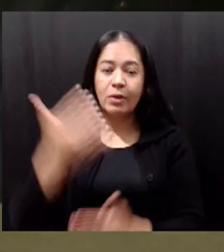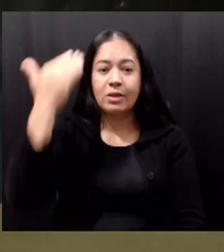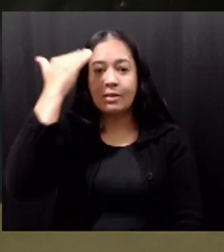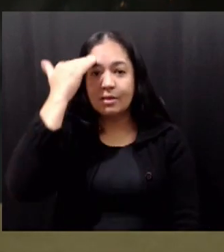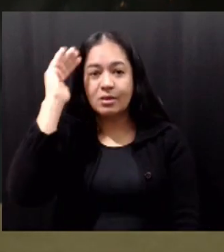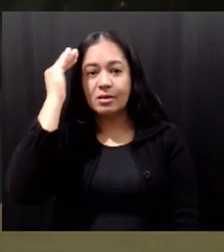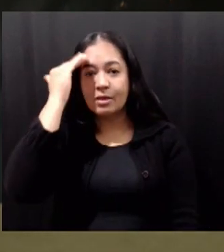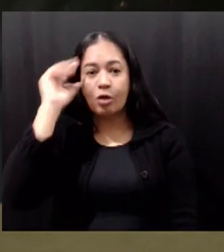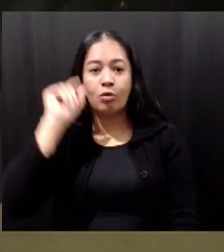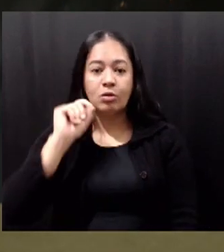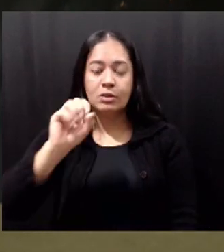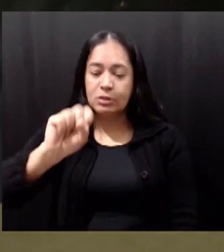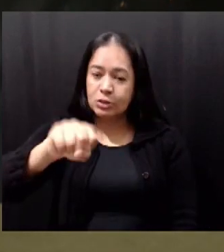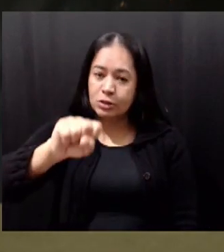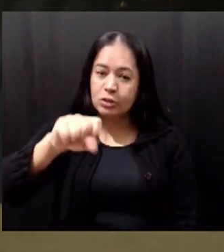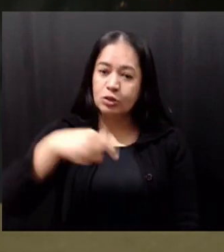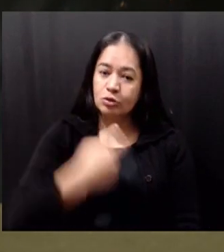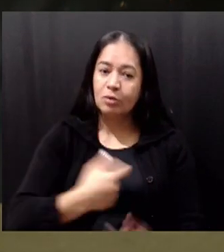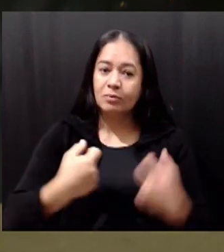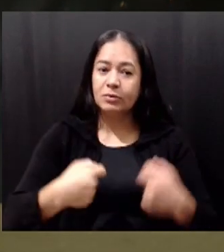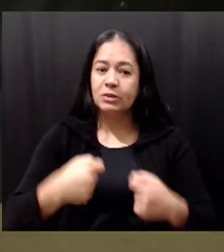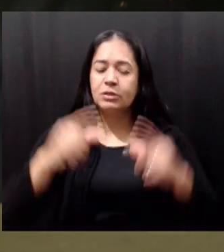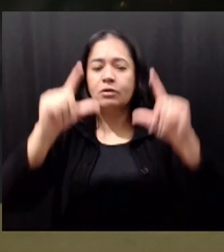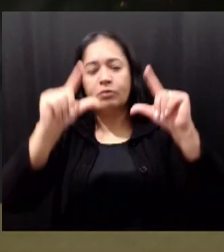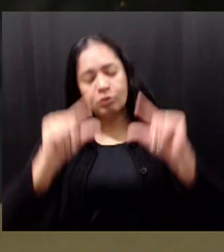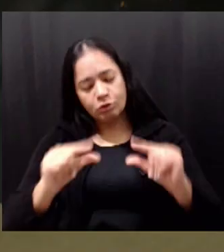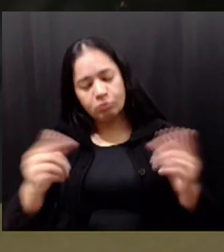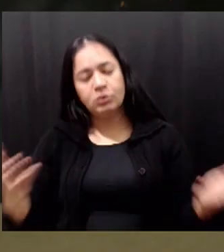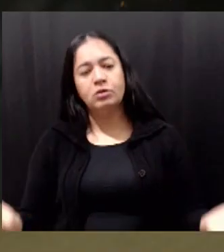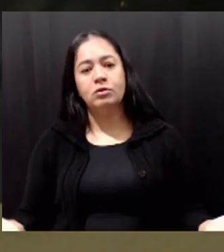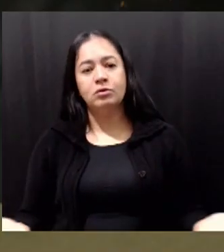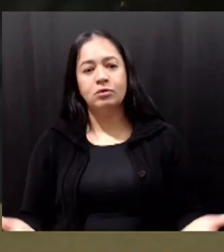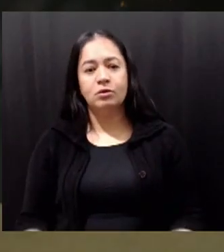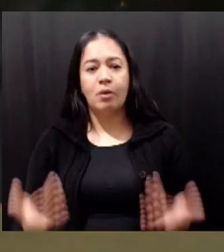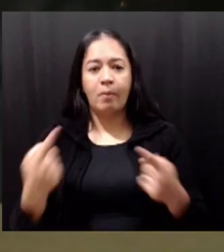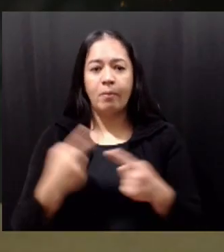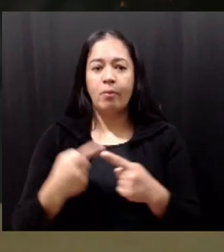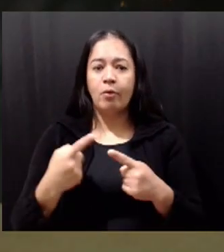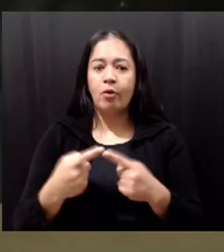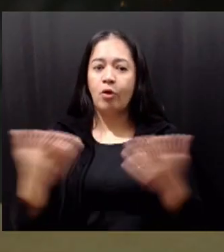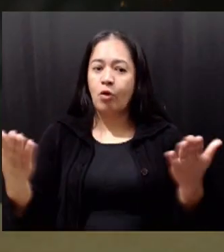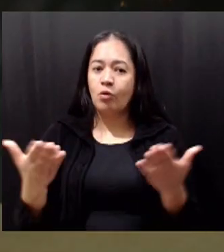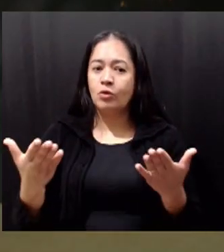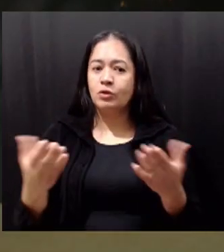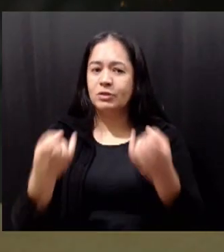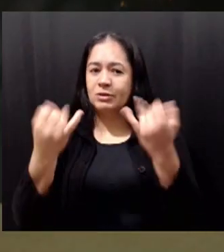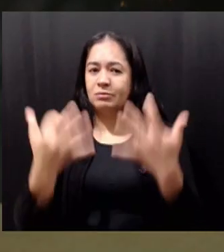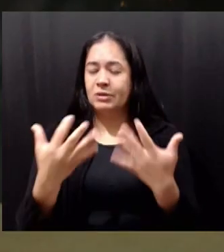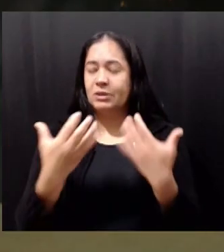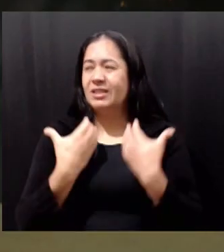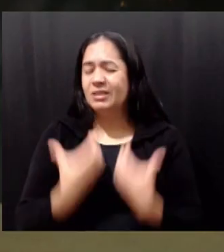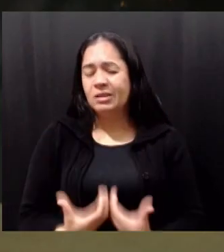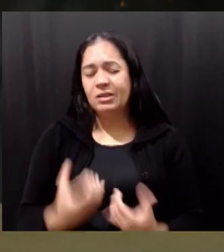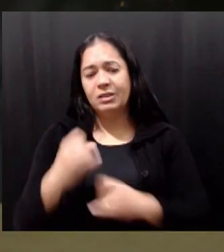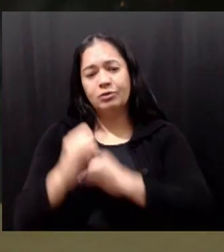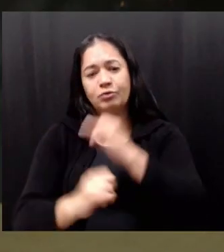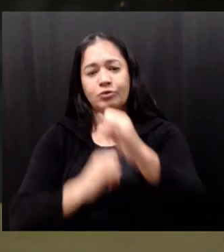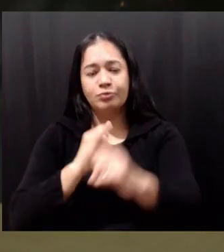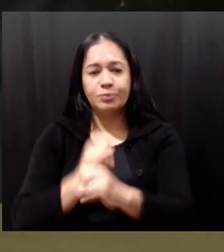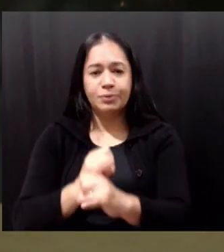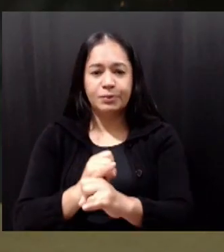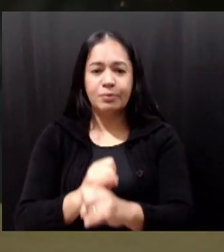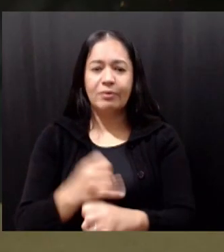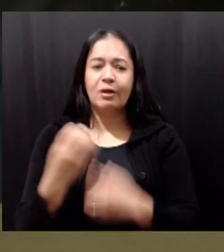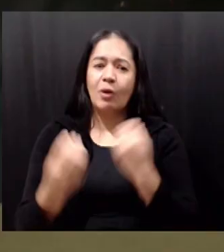gente precisa dar uma diminuída, porque hoje se fala muito em fadiga digital, né? E como é que ela se